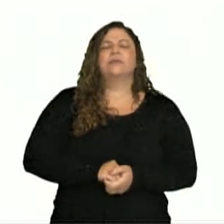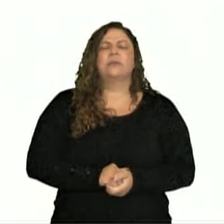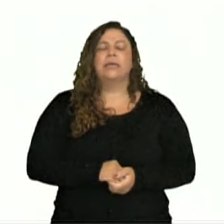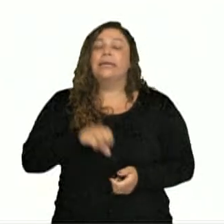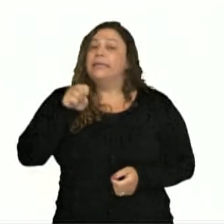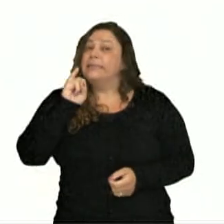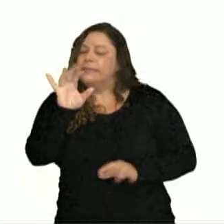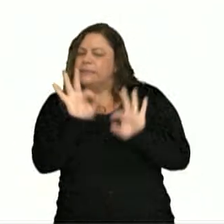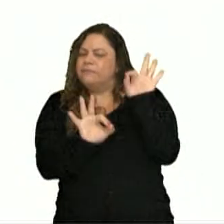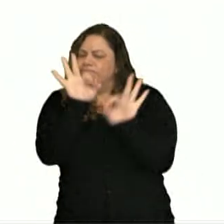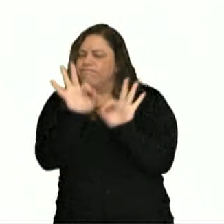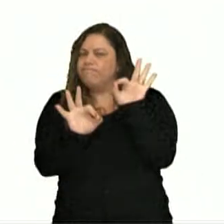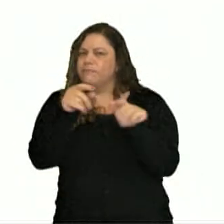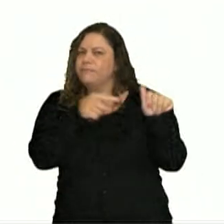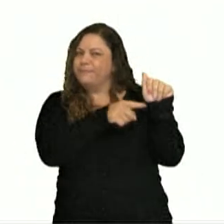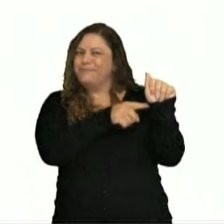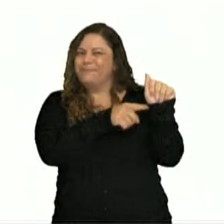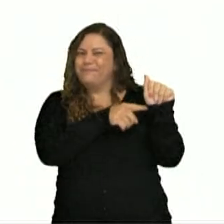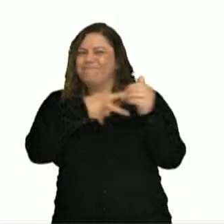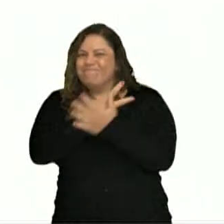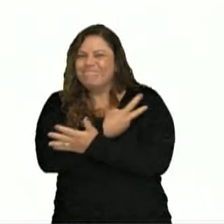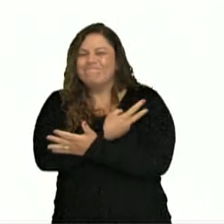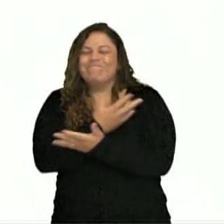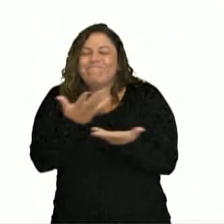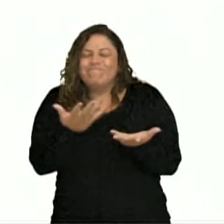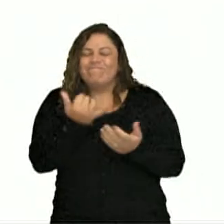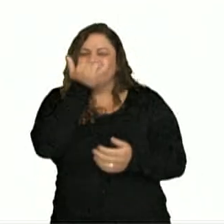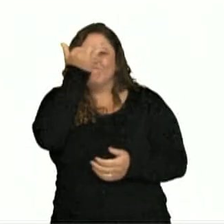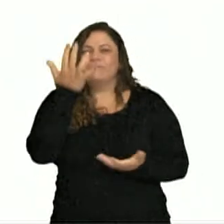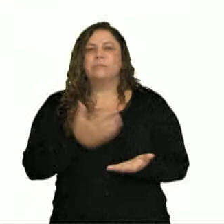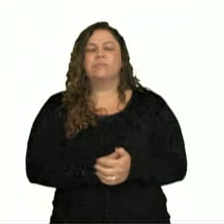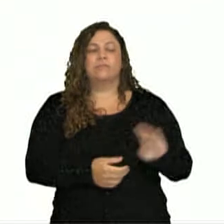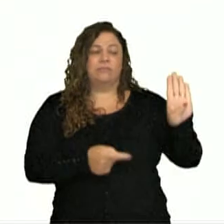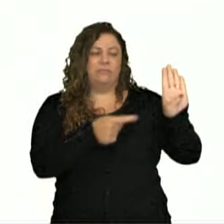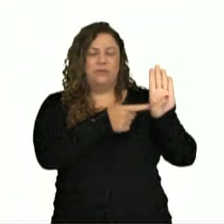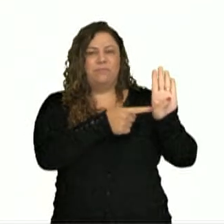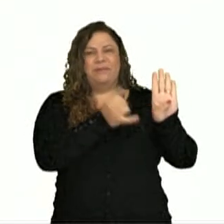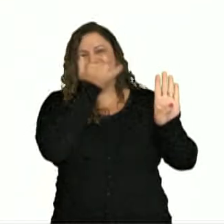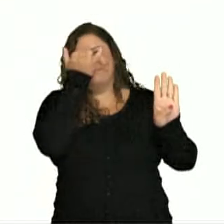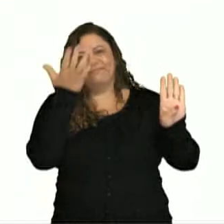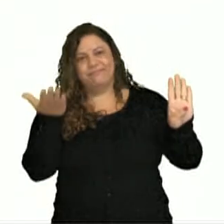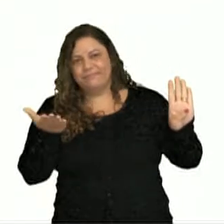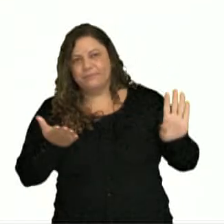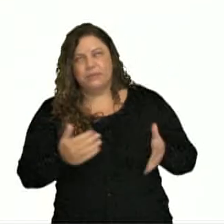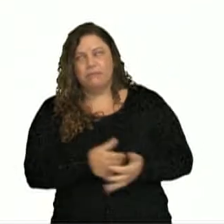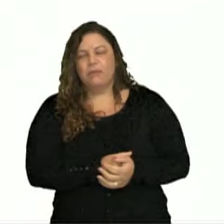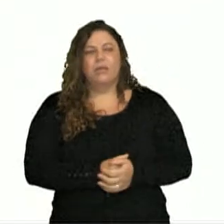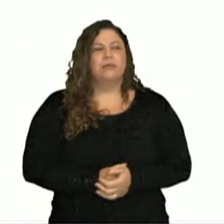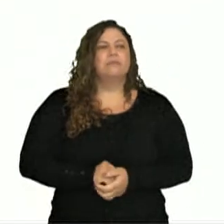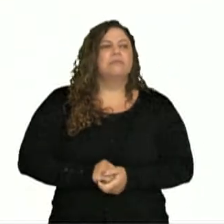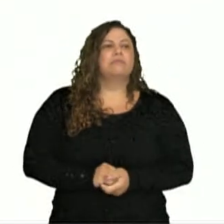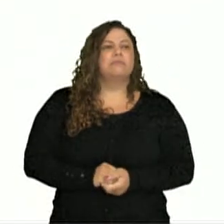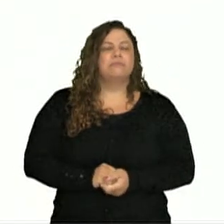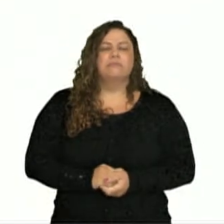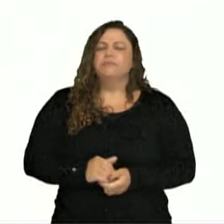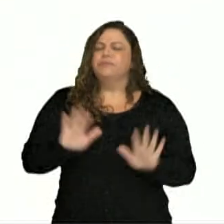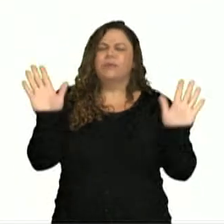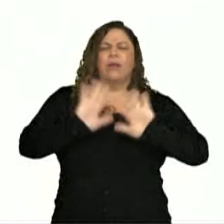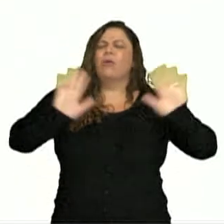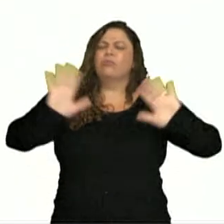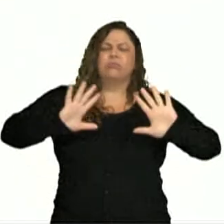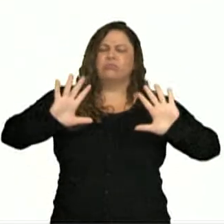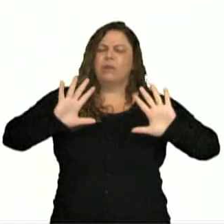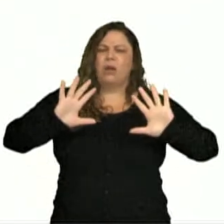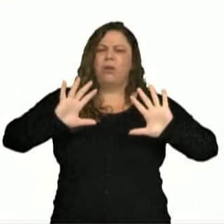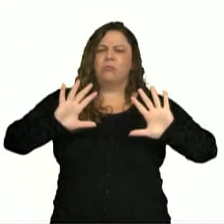deu certo, o plano B também não, tampouco, também não. No te rindas, não se renda.